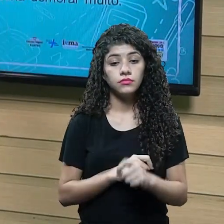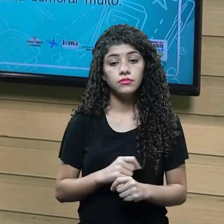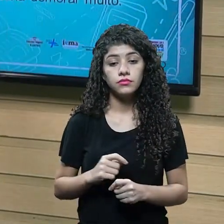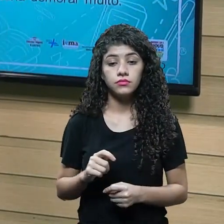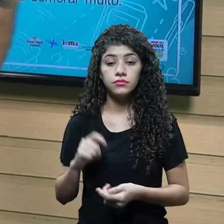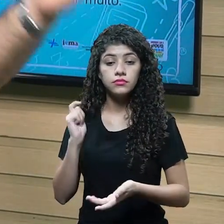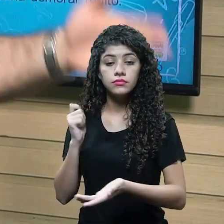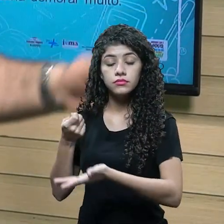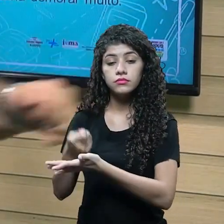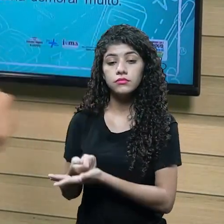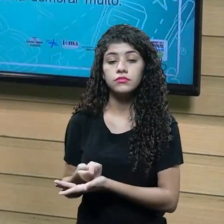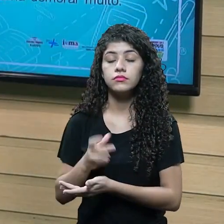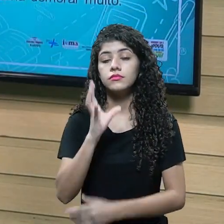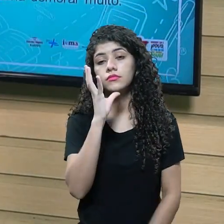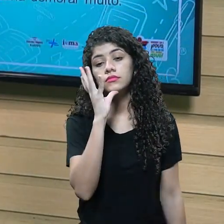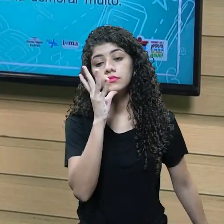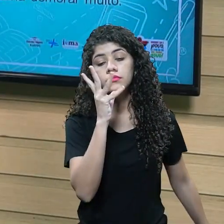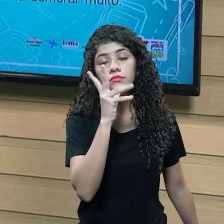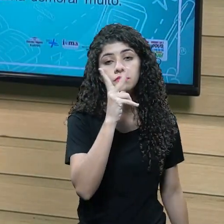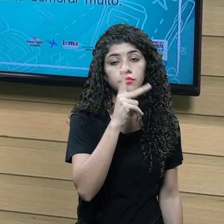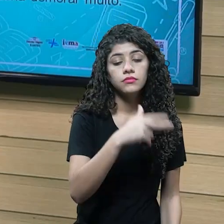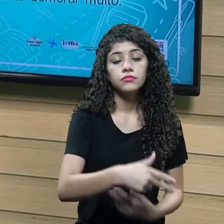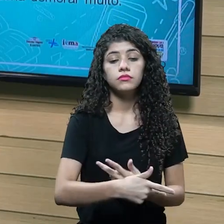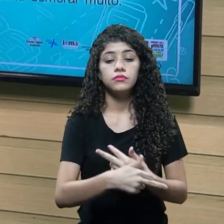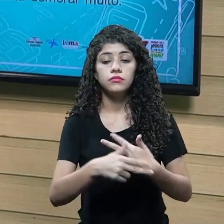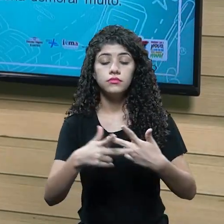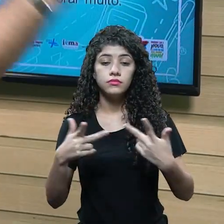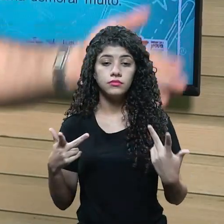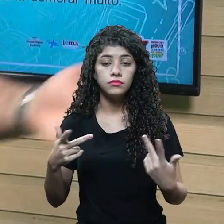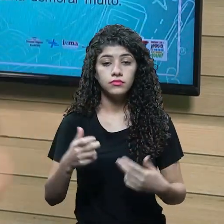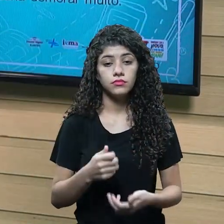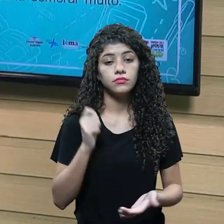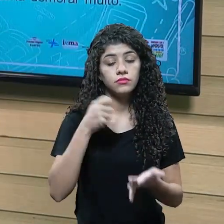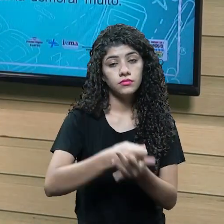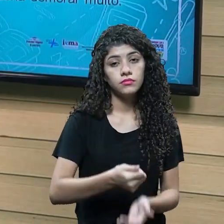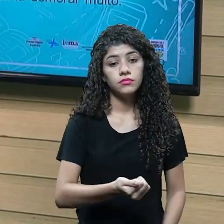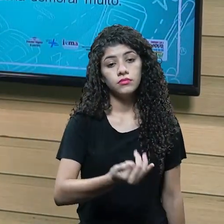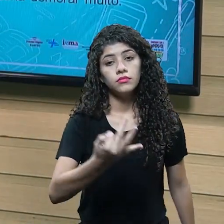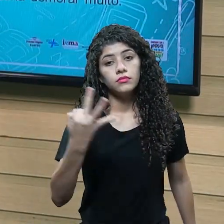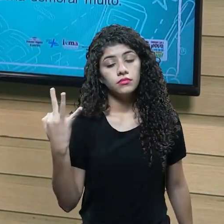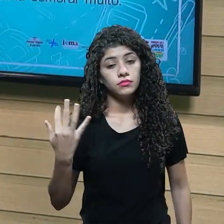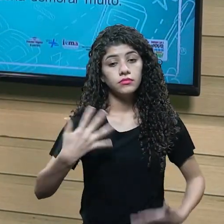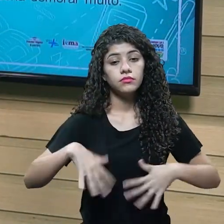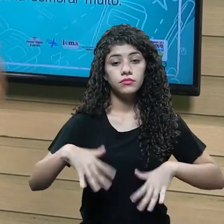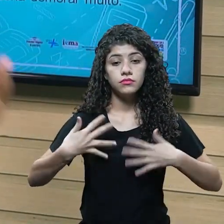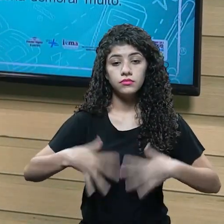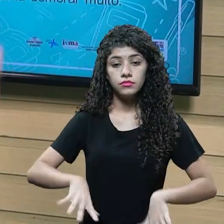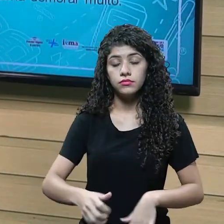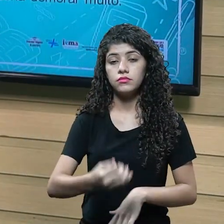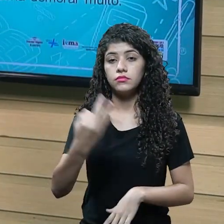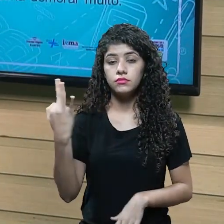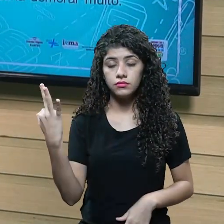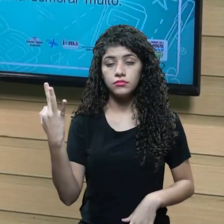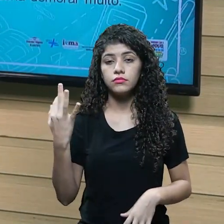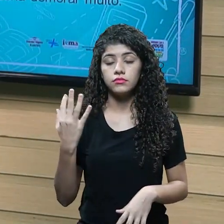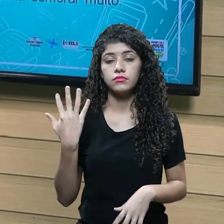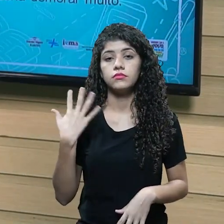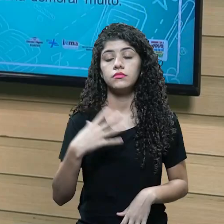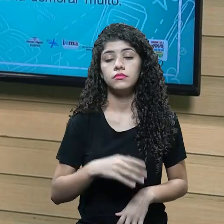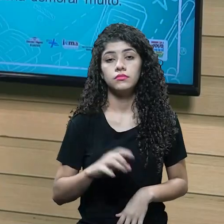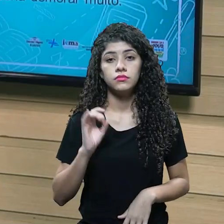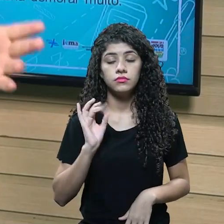produto, a burocracia seria maior, eu teria que comprar em quantidades muito maiores, porque a indústria ela só vende em quantidades muito maiores do que a atacadista,